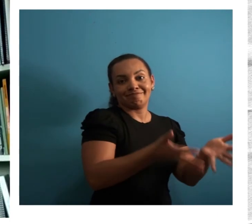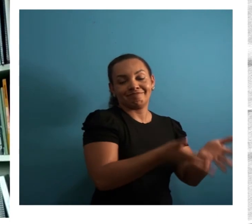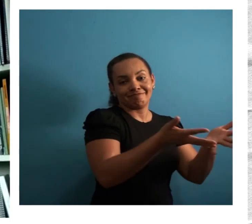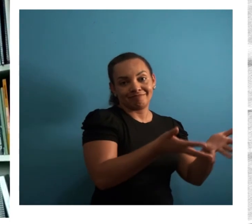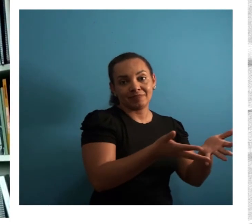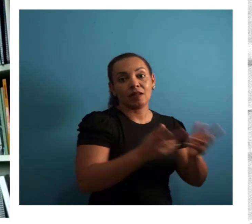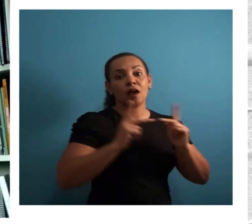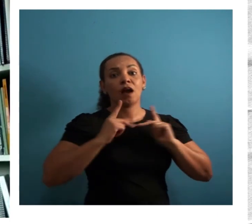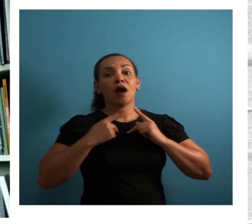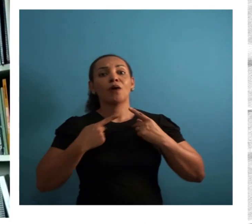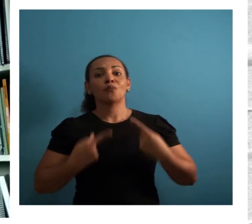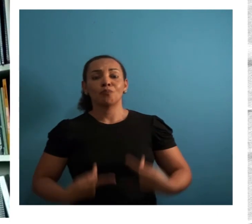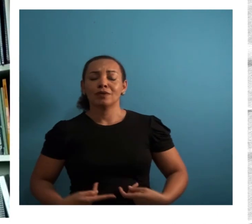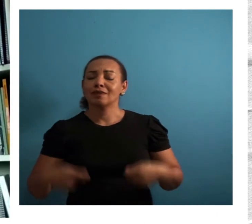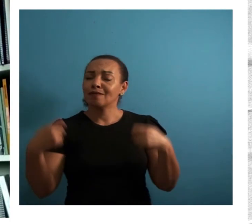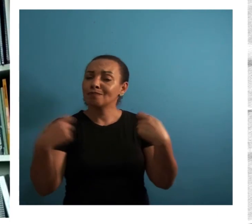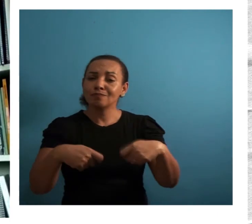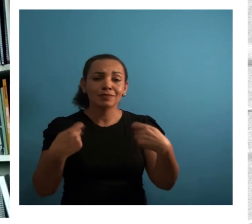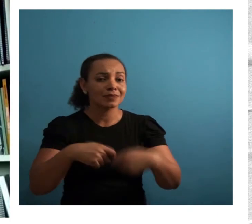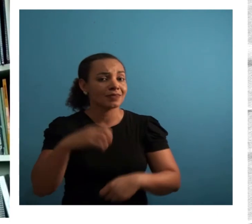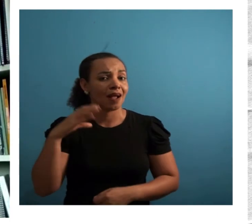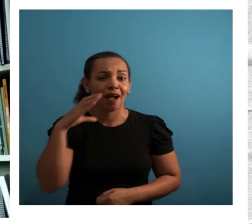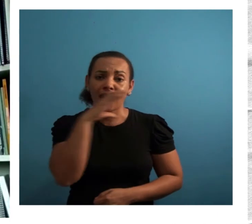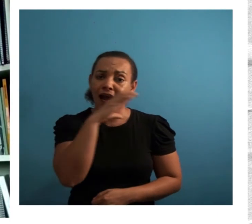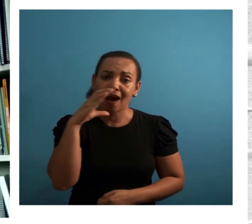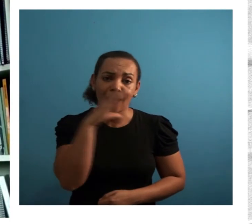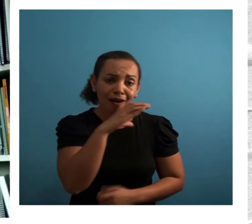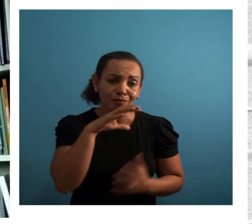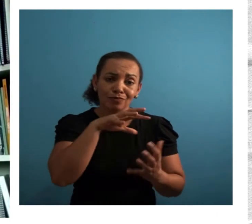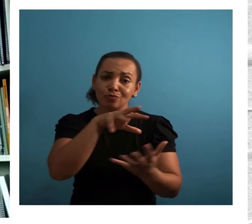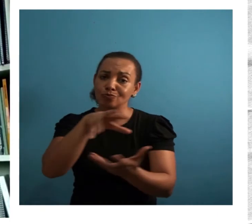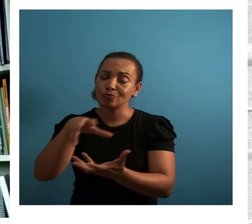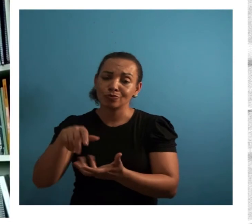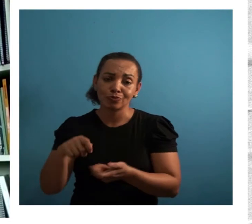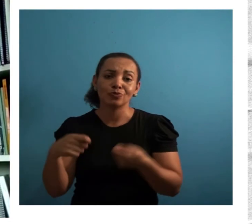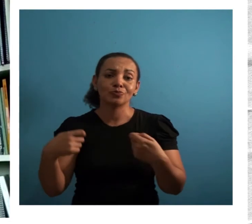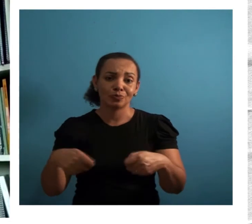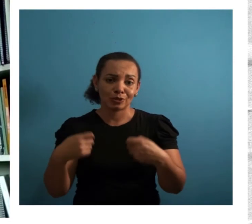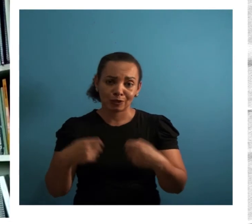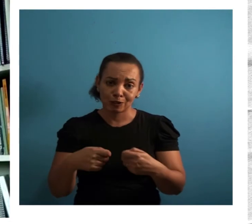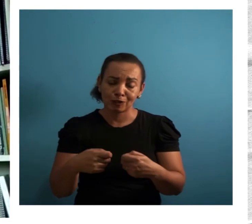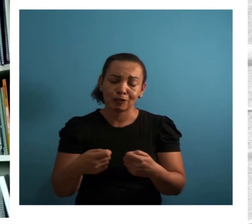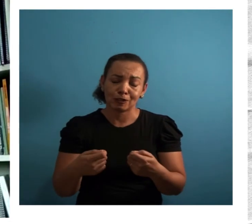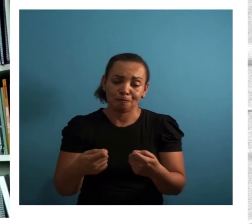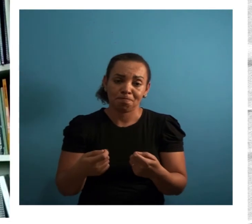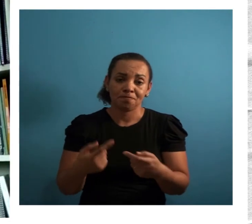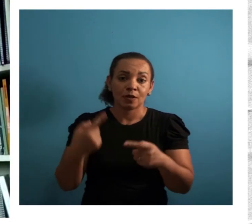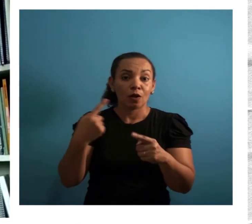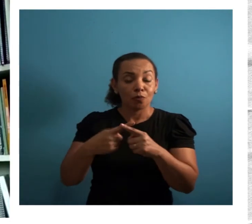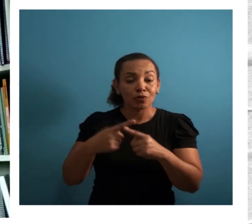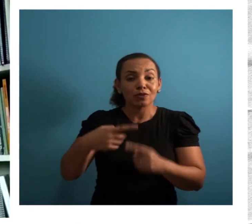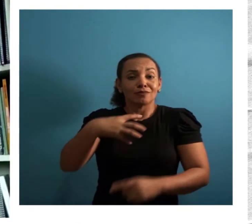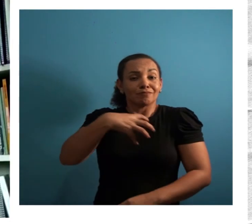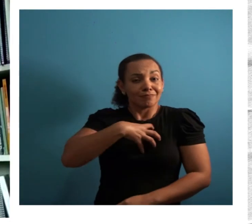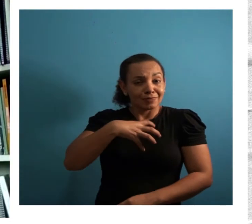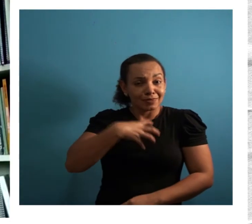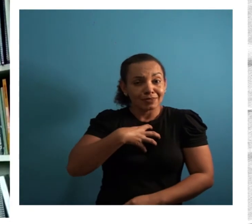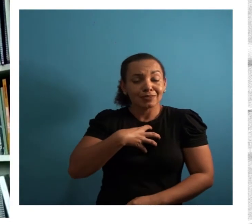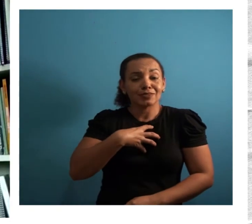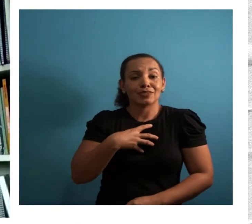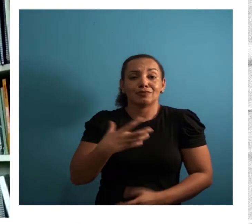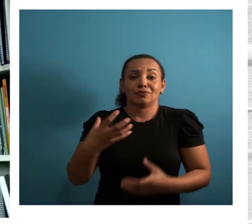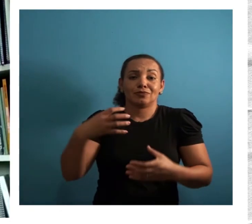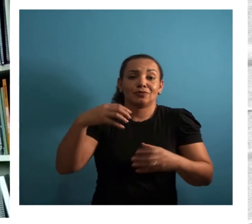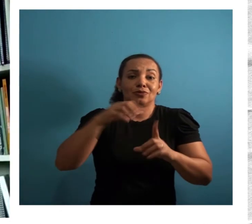humanidade necessita que se faça urgentemente e nós conhecemos muito bem essas necessidades porque vivemos no meio social e